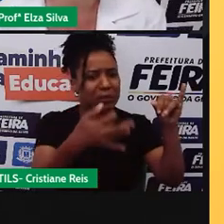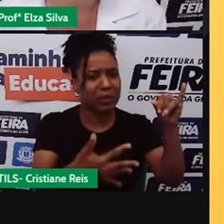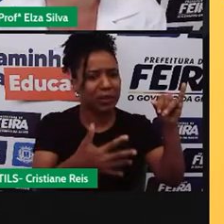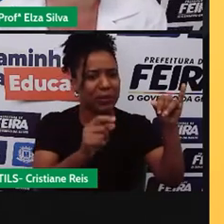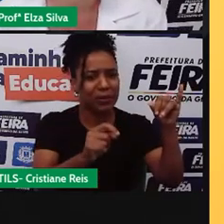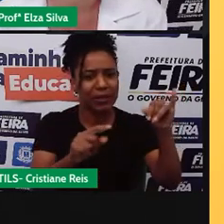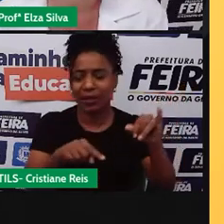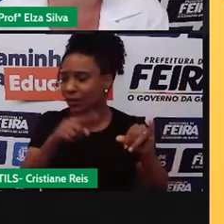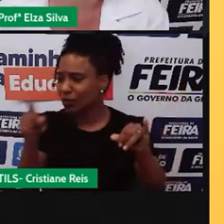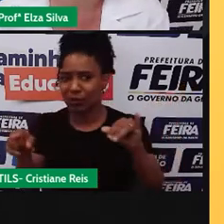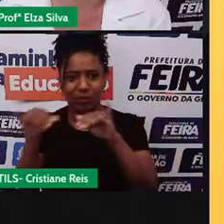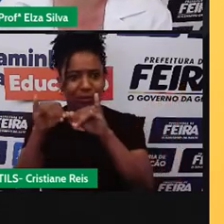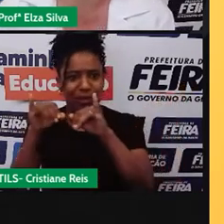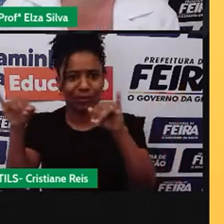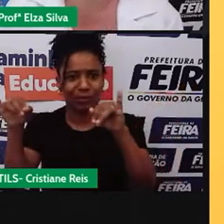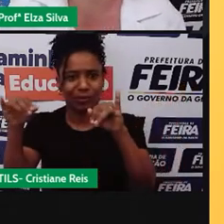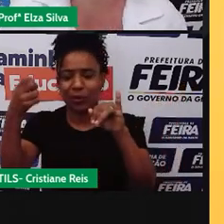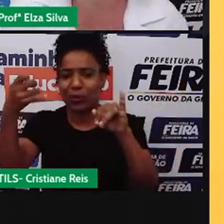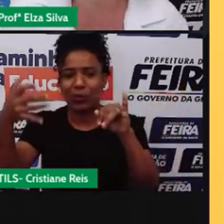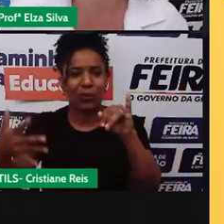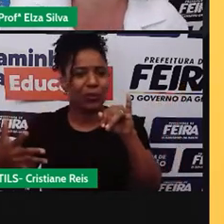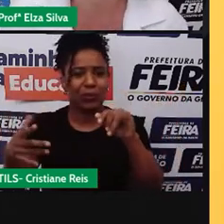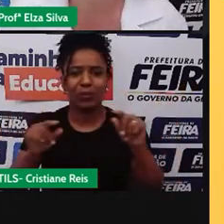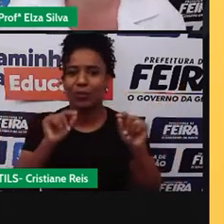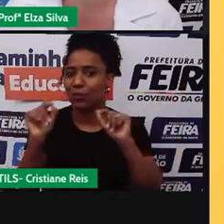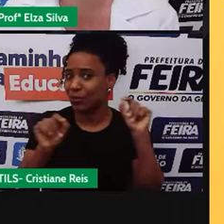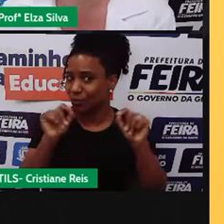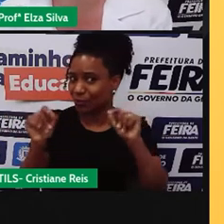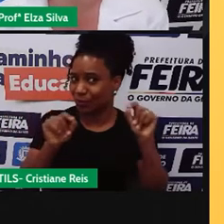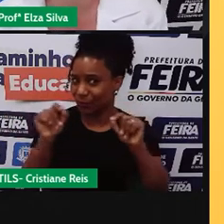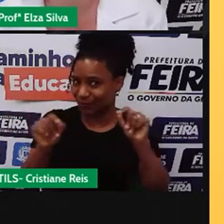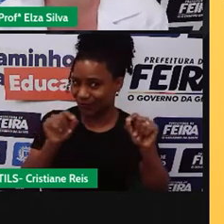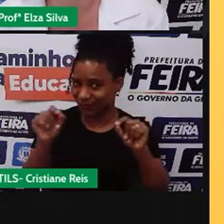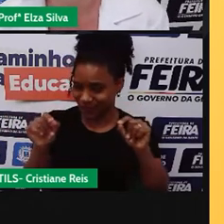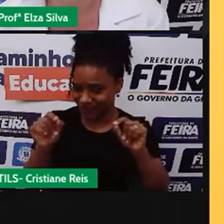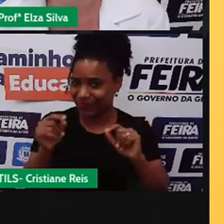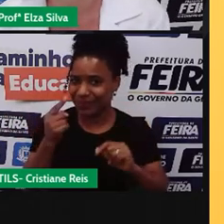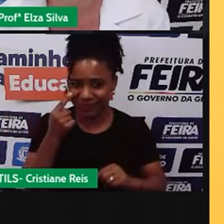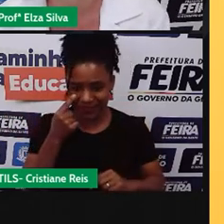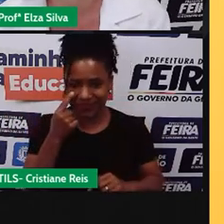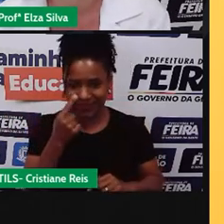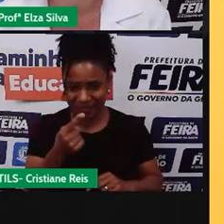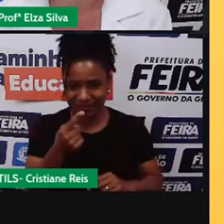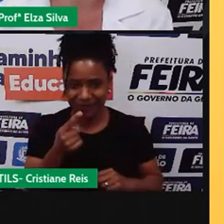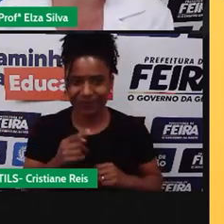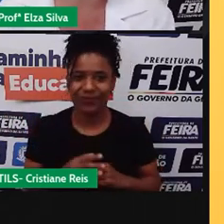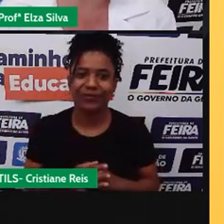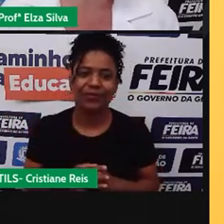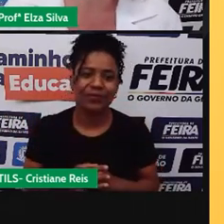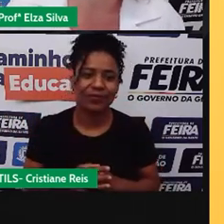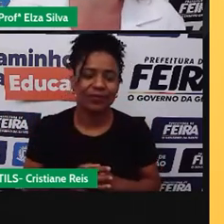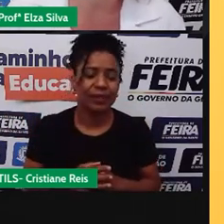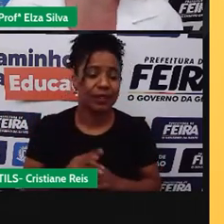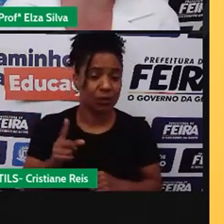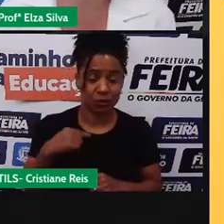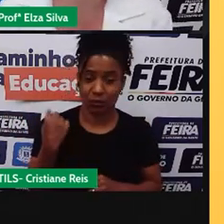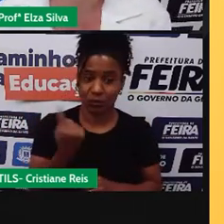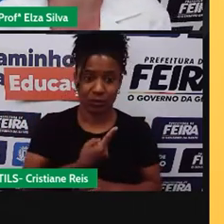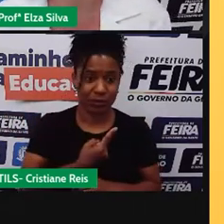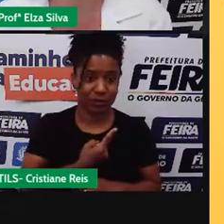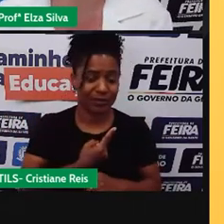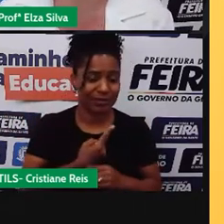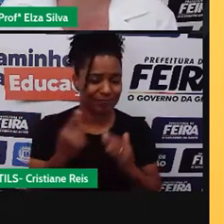artigo. Olha, o que contém no anúncio, o que contém no outro anúncio. Para nós percebermos